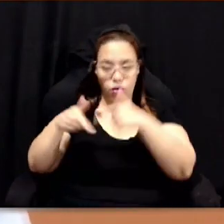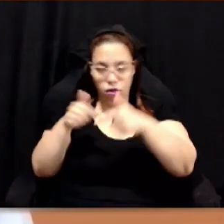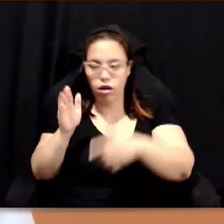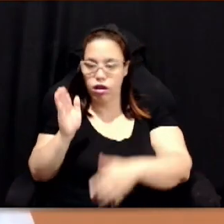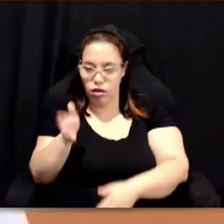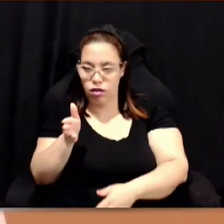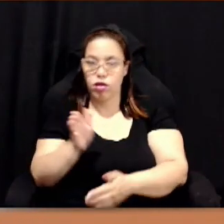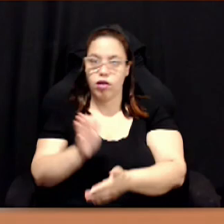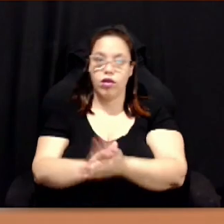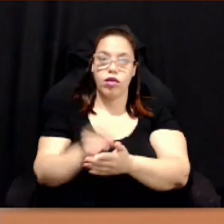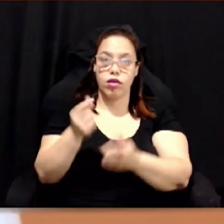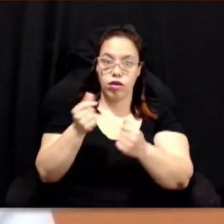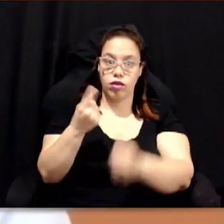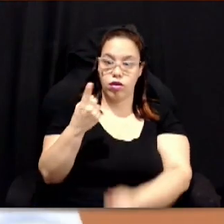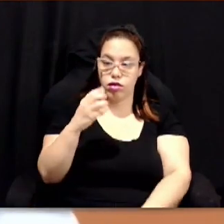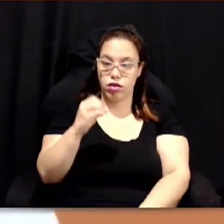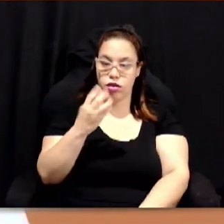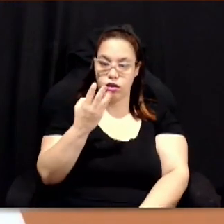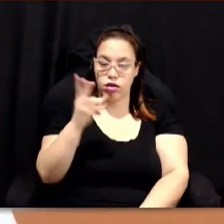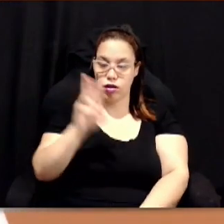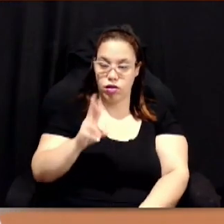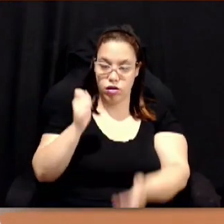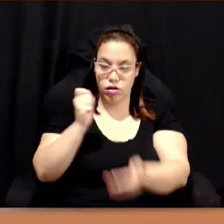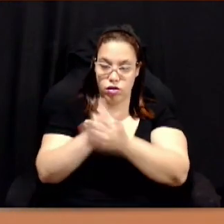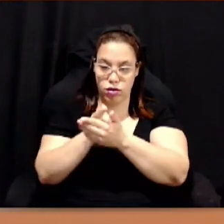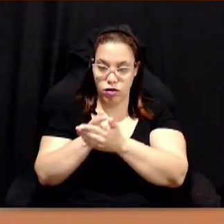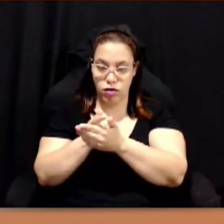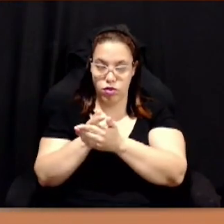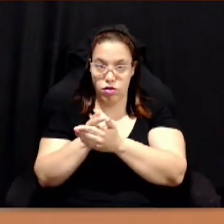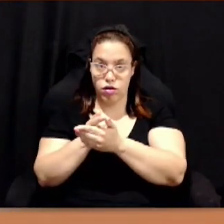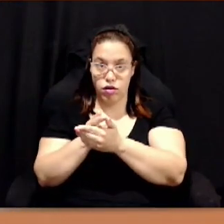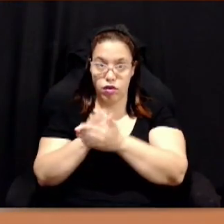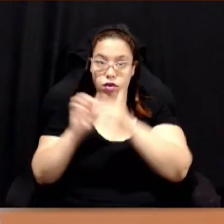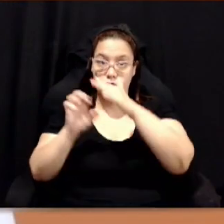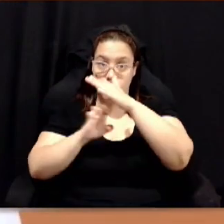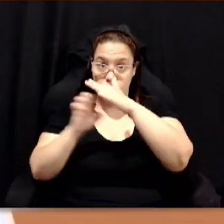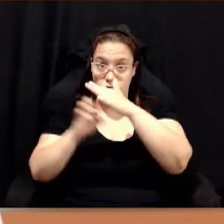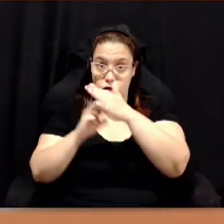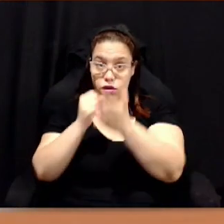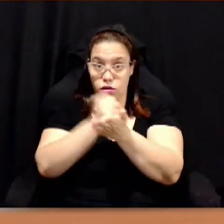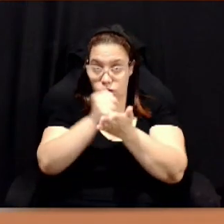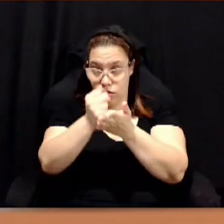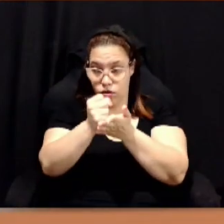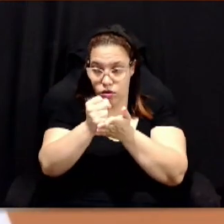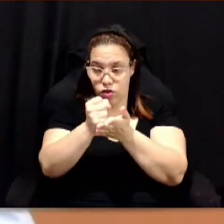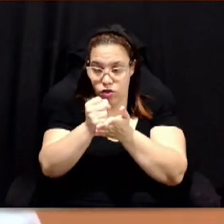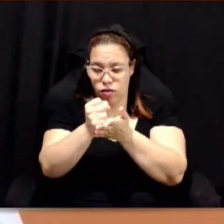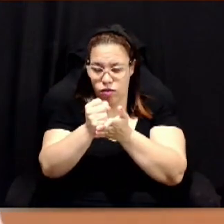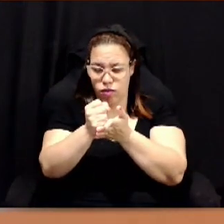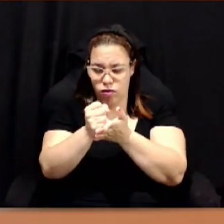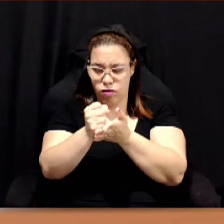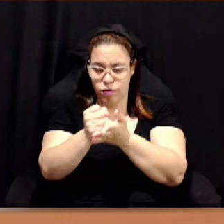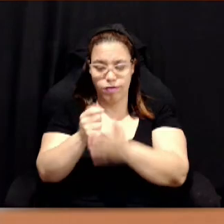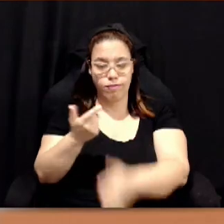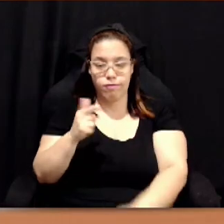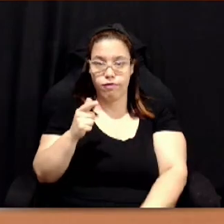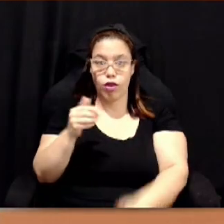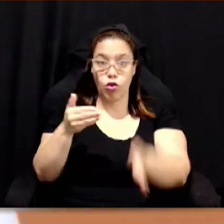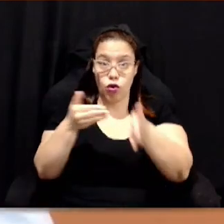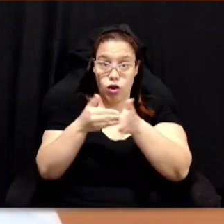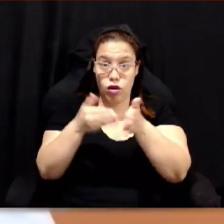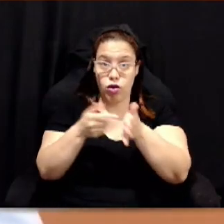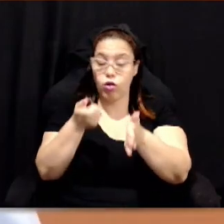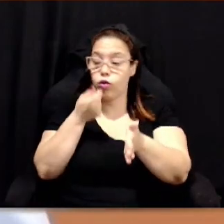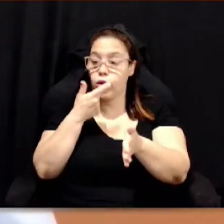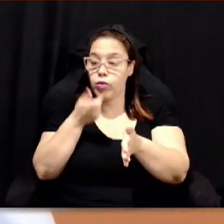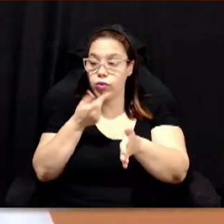R$ 104,00 que vai ser pago diretamente para essas empresas credenciadas, que eles não vão ter um limite de medicamentos para